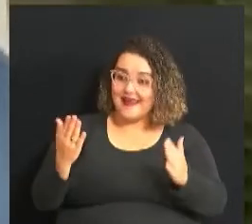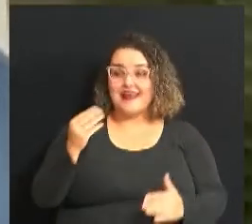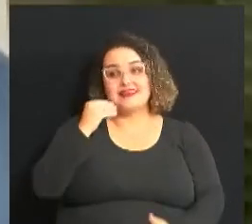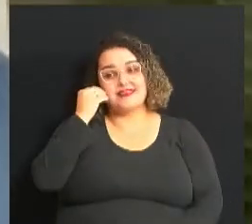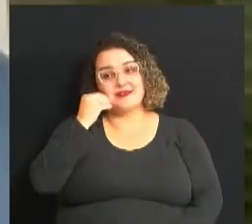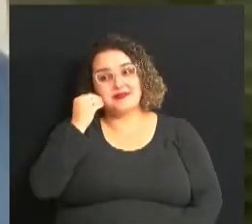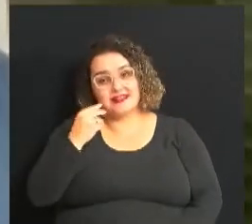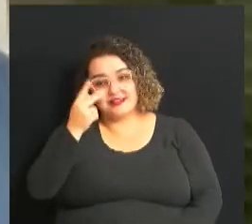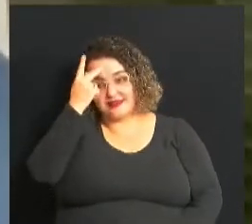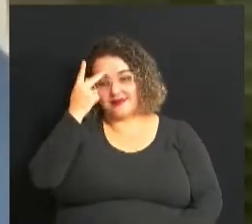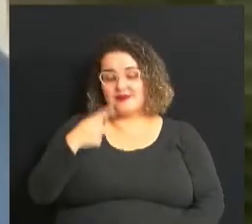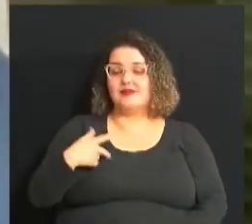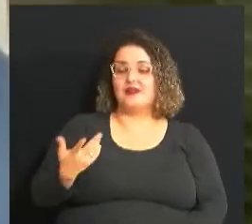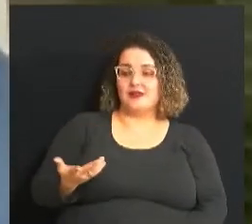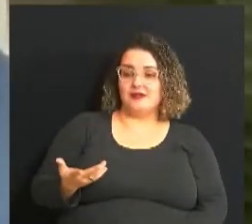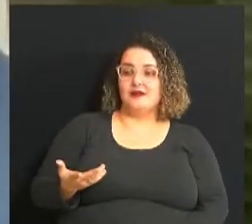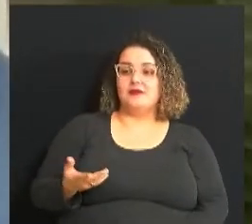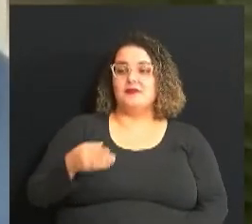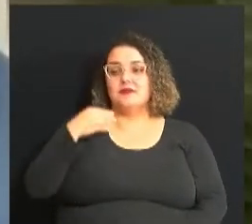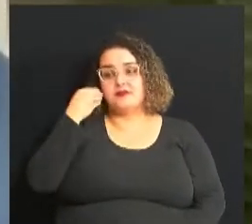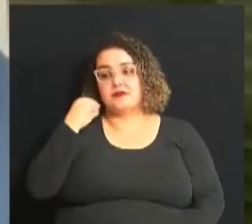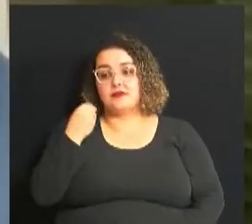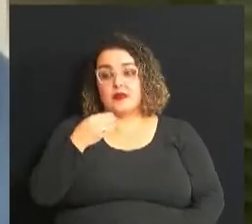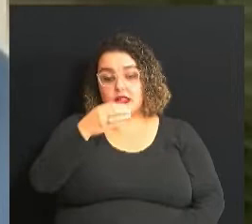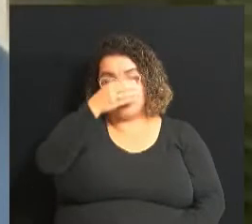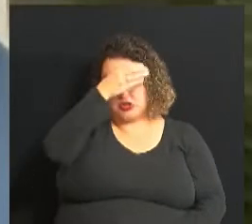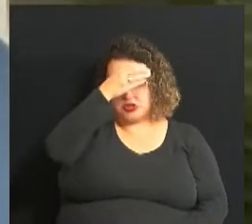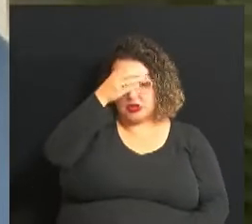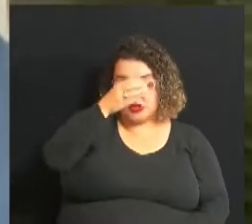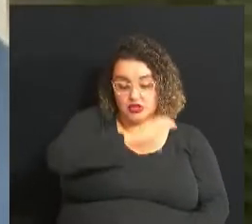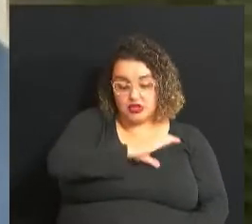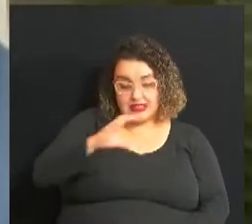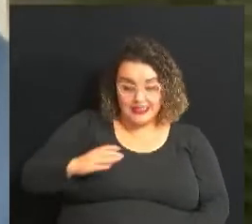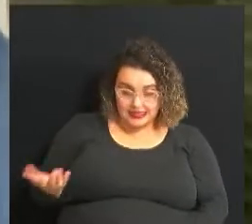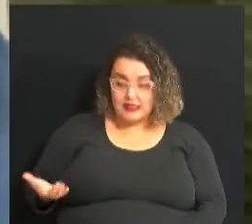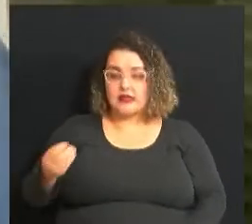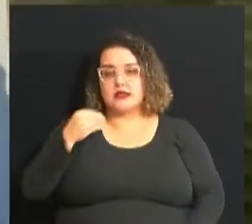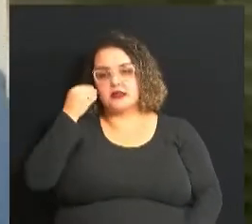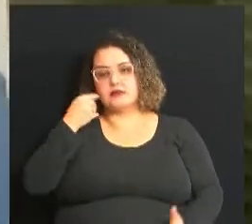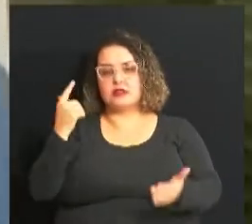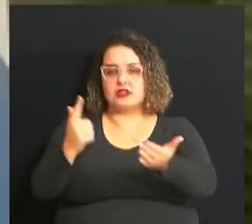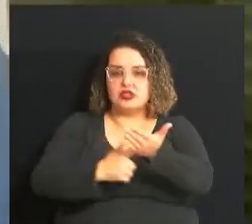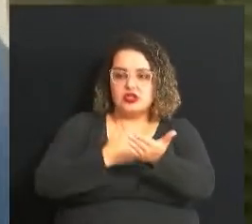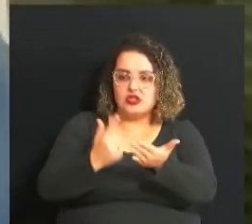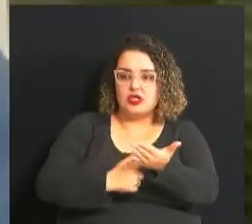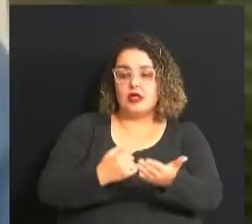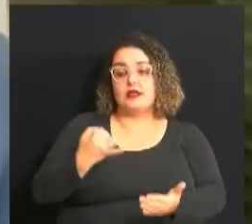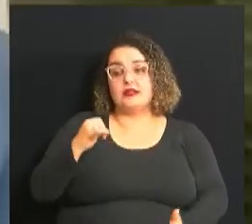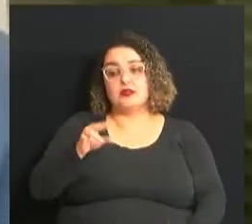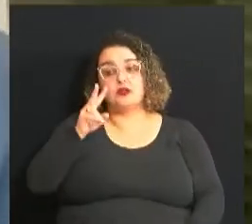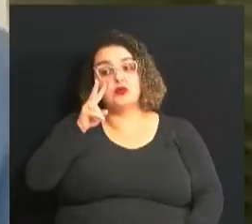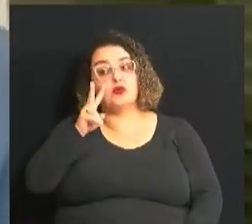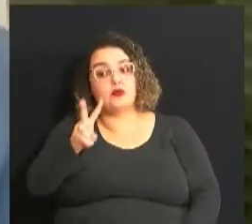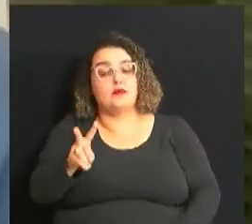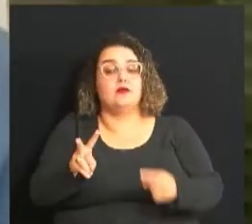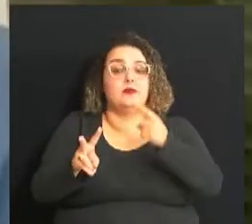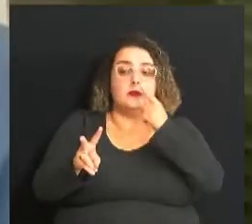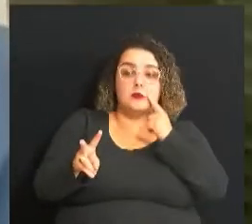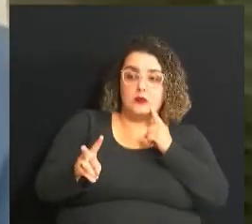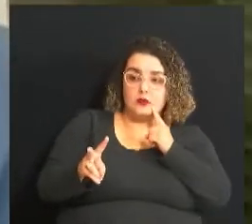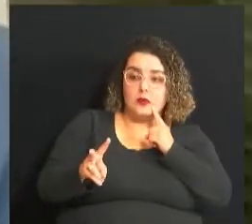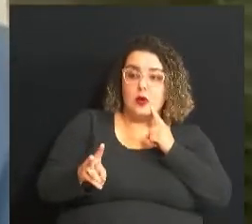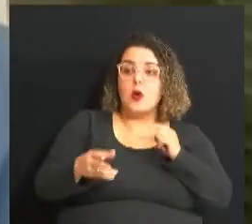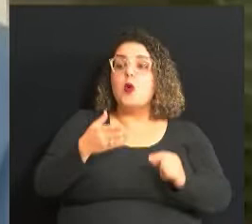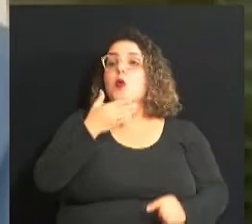própria, experiência de clínica, experiência de literatura, se nós formos ver, Viviane, o homem, por exemplo, é um homem solteiro,